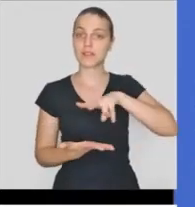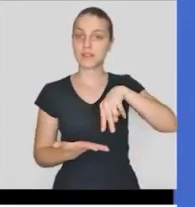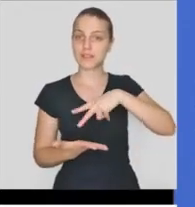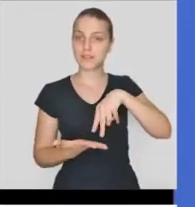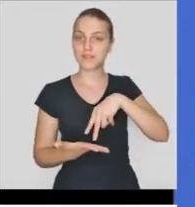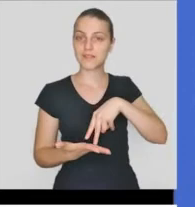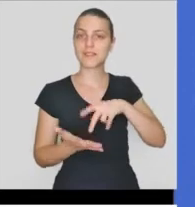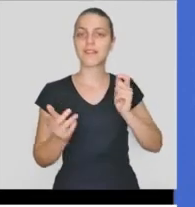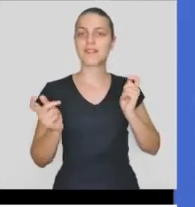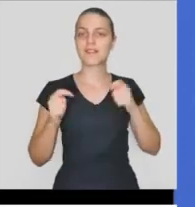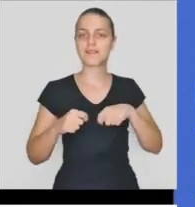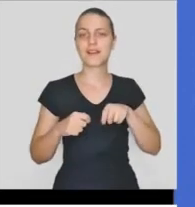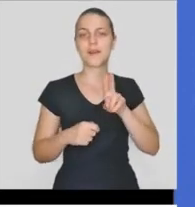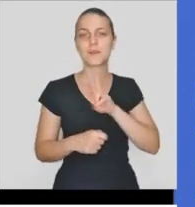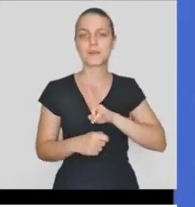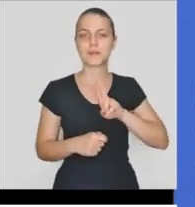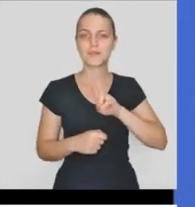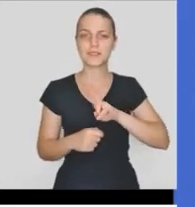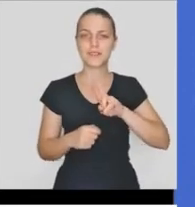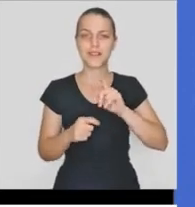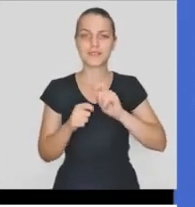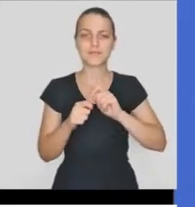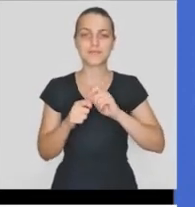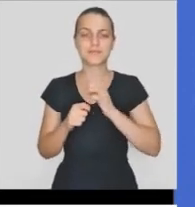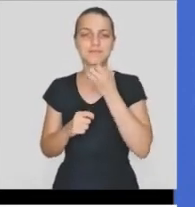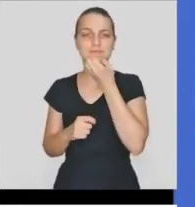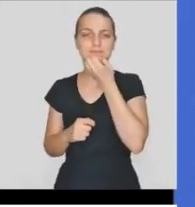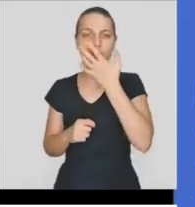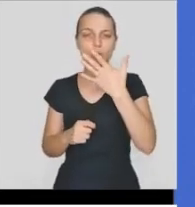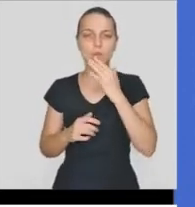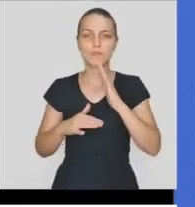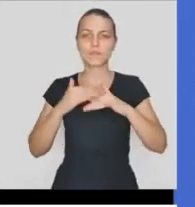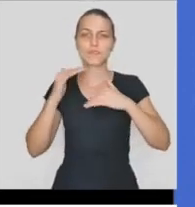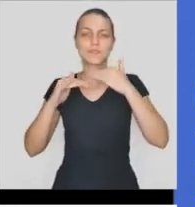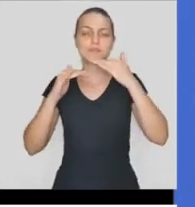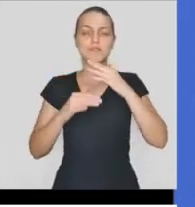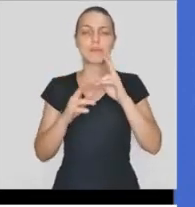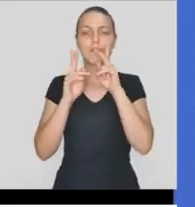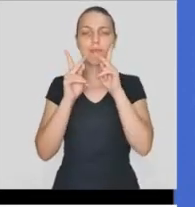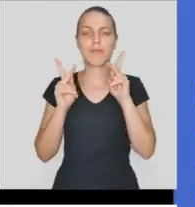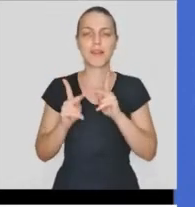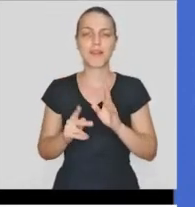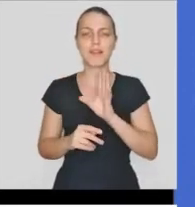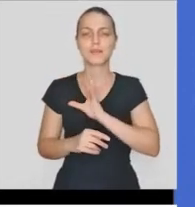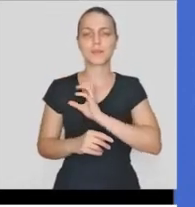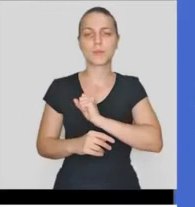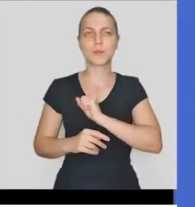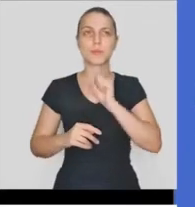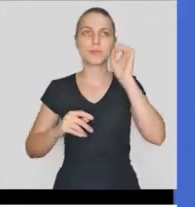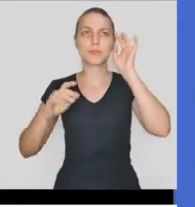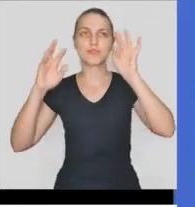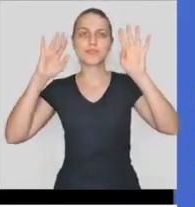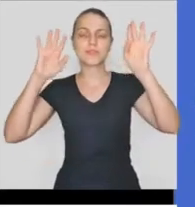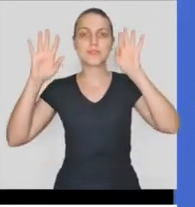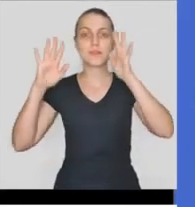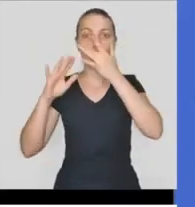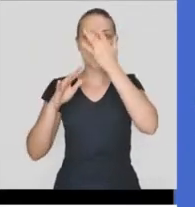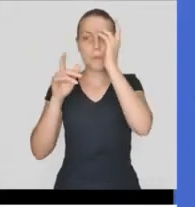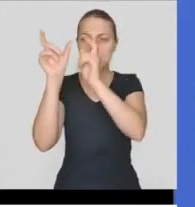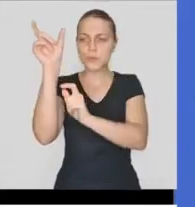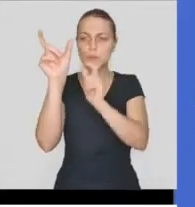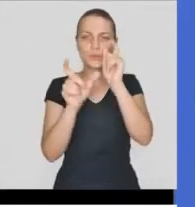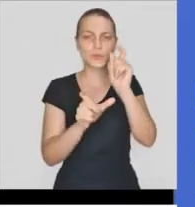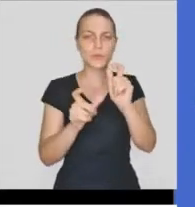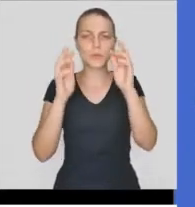para a elevação do ser humano, para desenvolver a imaginação, a paz, o amor, para trazer respeito entre as